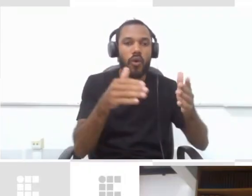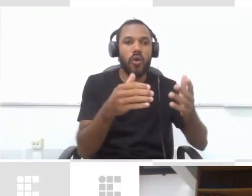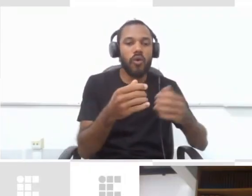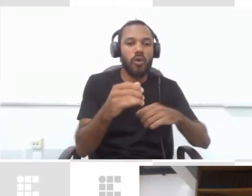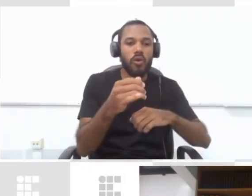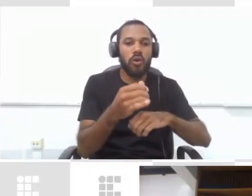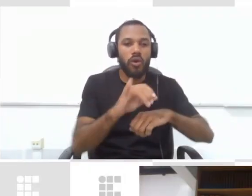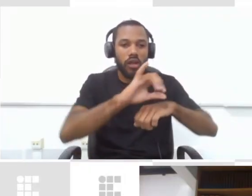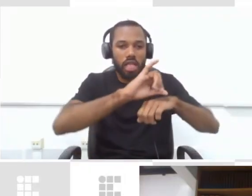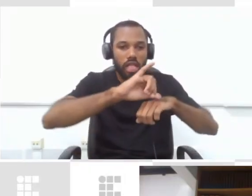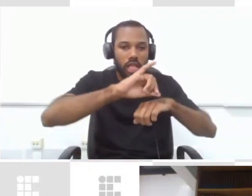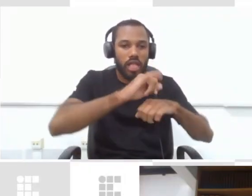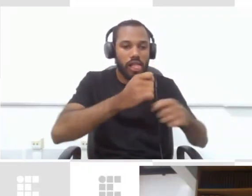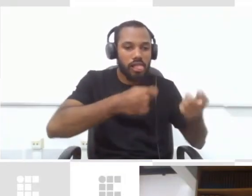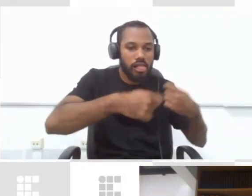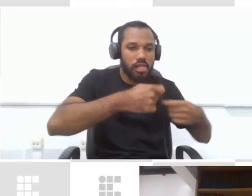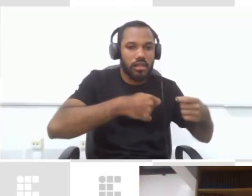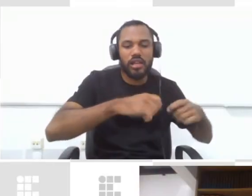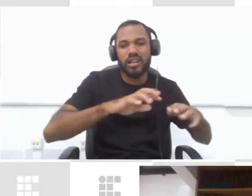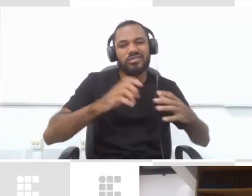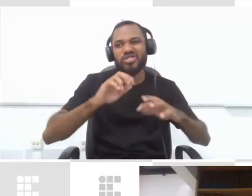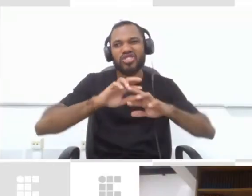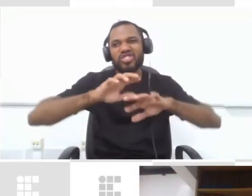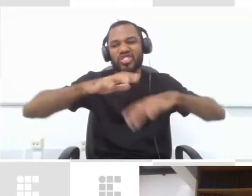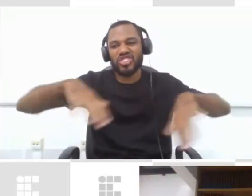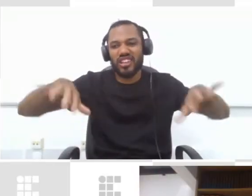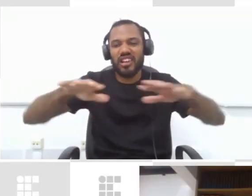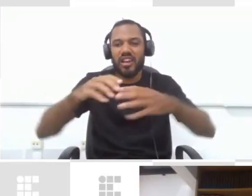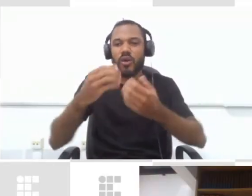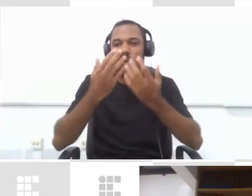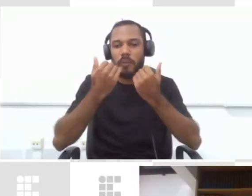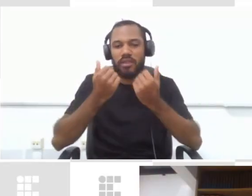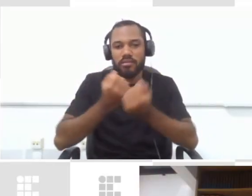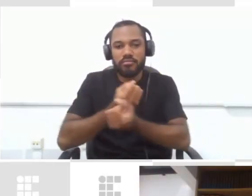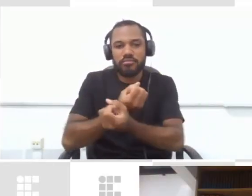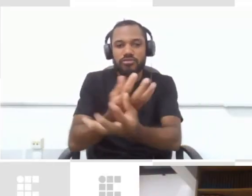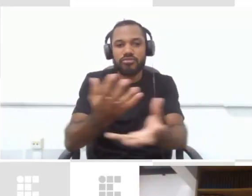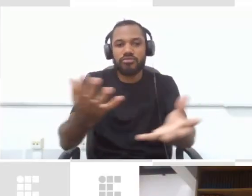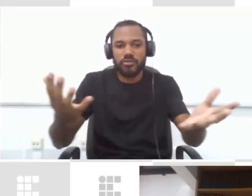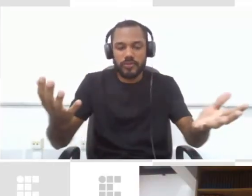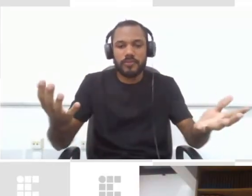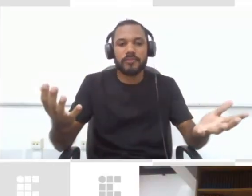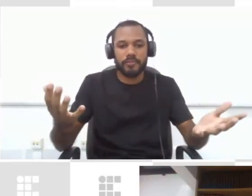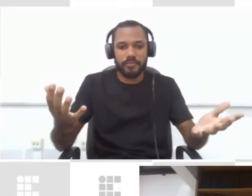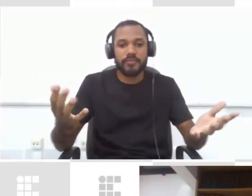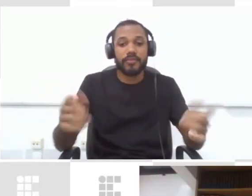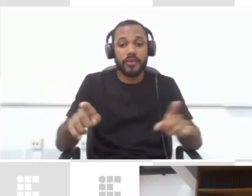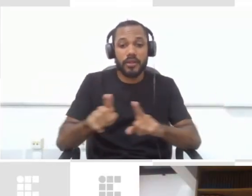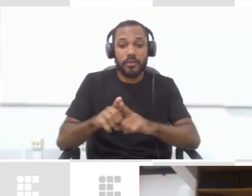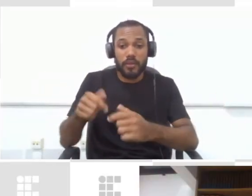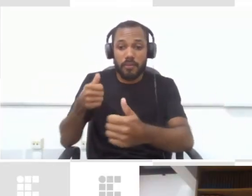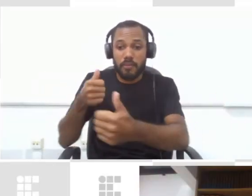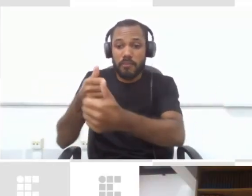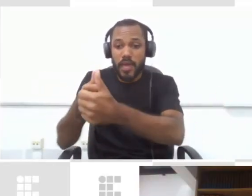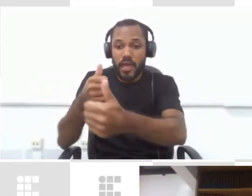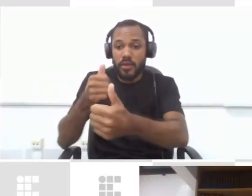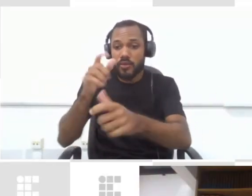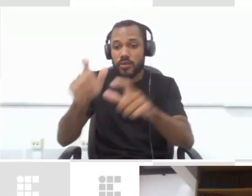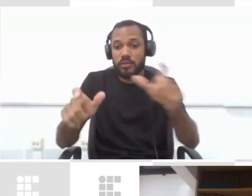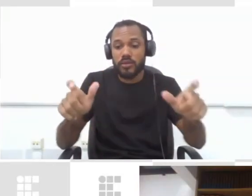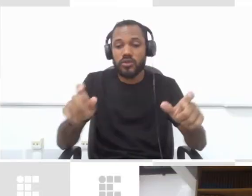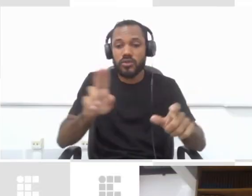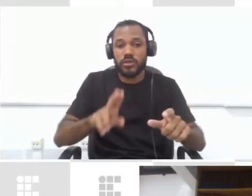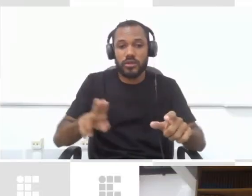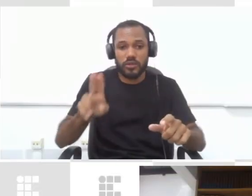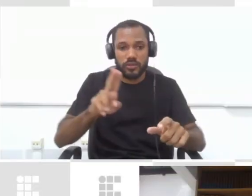gênero, mas alimentação para o povo, próxima do consumidor, né? É muito importante isso, porque